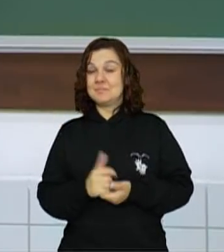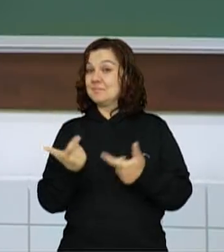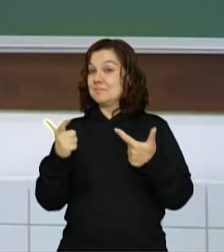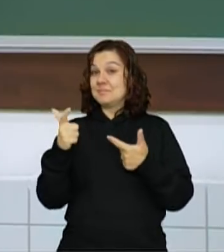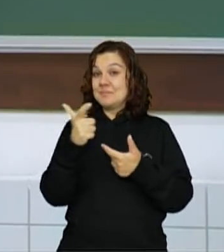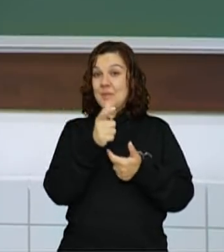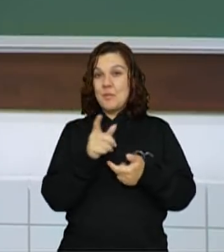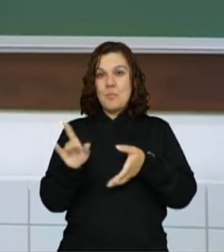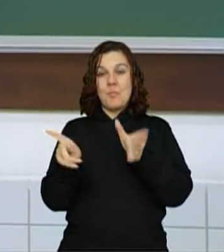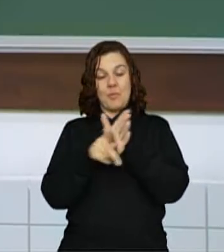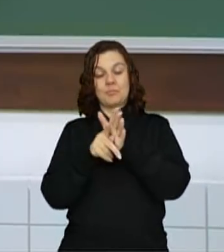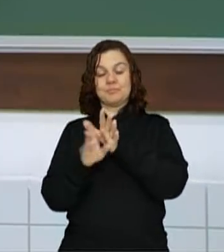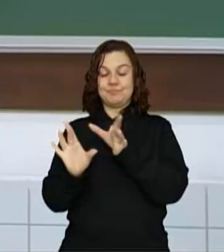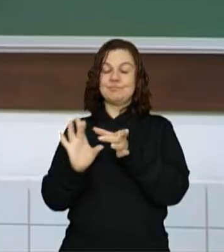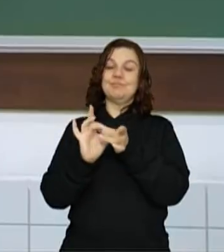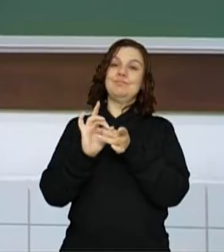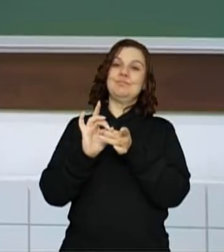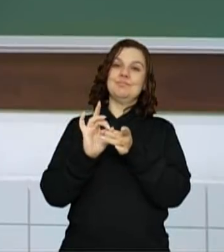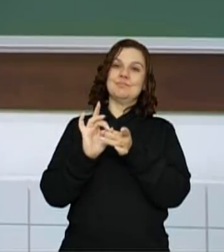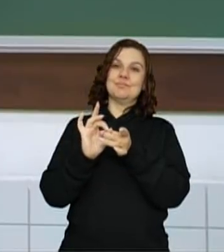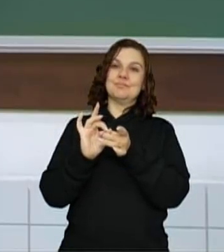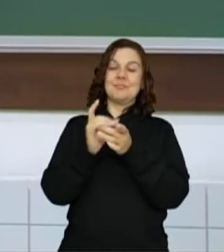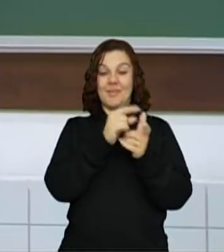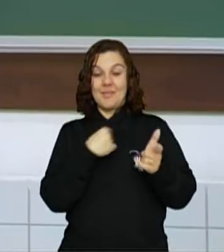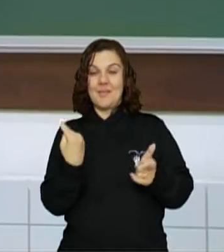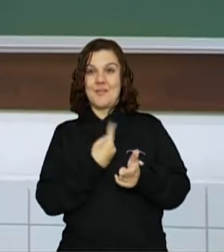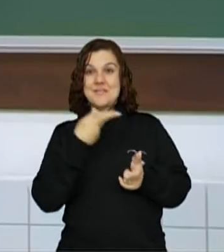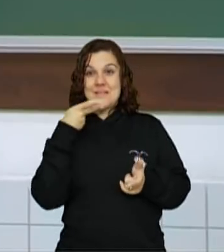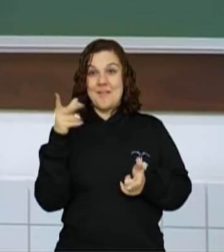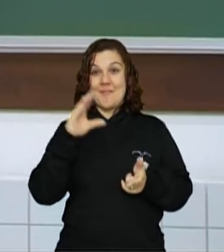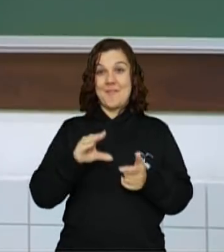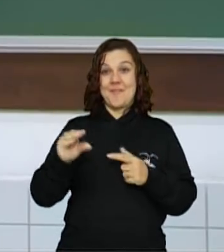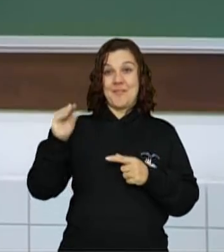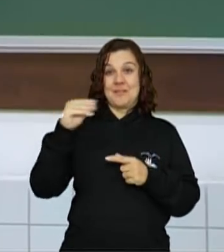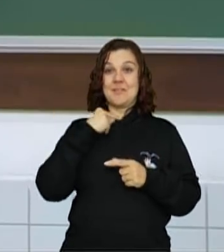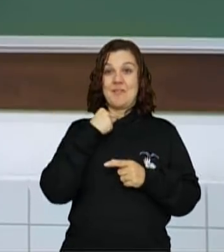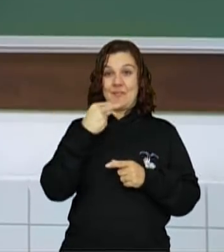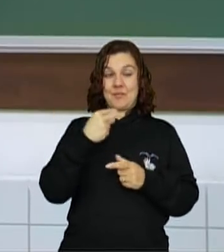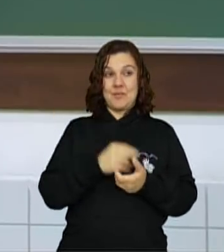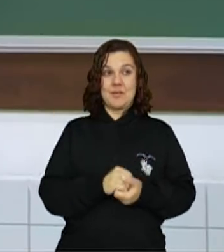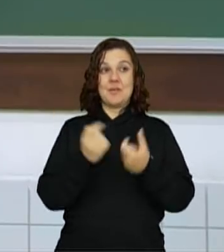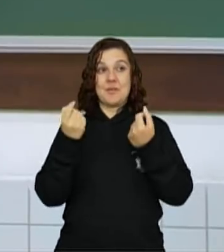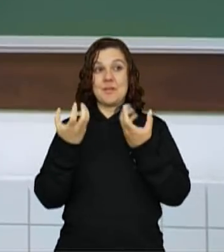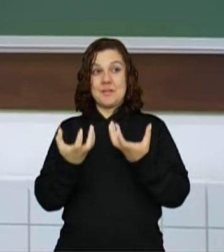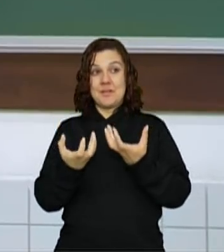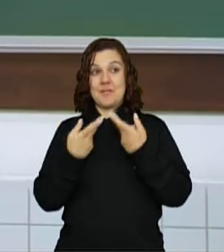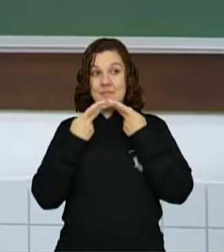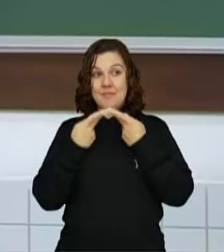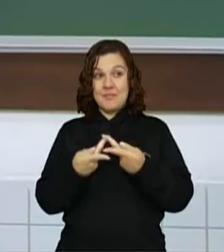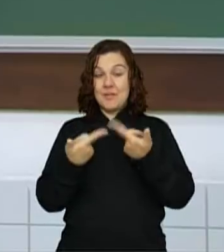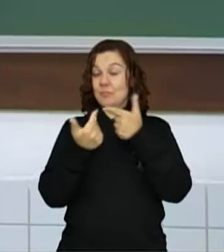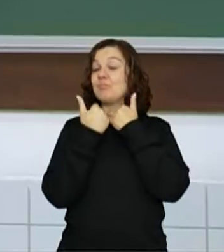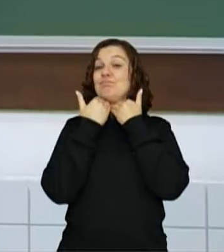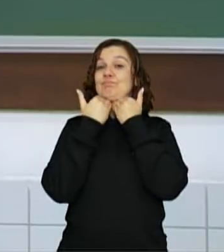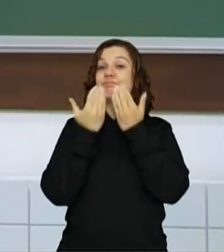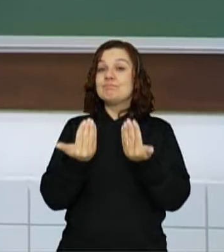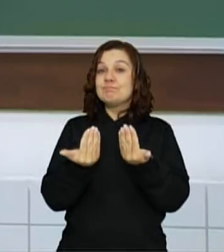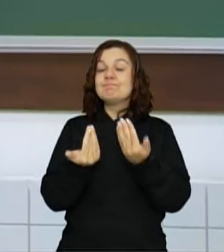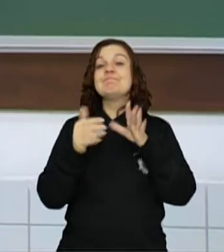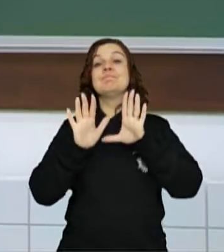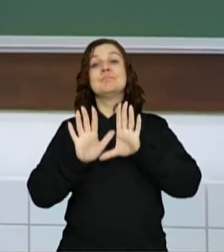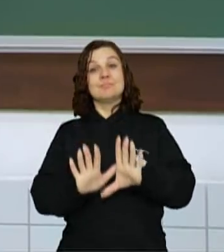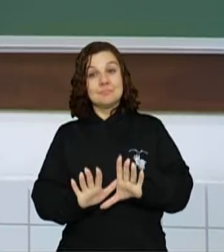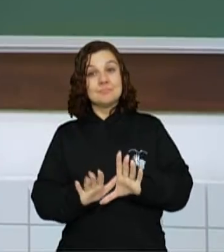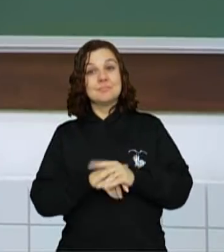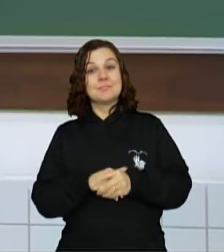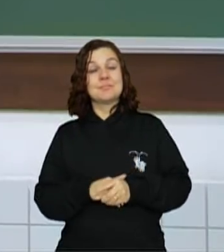ali dentro do contexto da nossa fala, do que nós estamos querendo dizer. Não tem nada a ver.